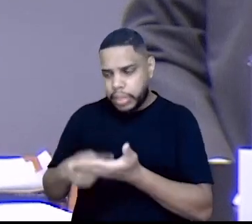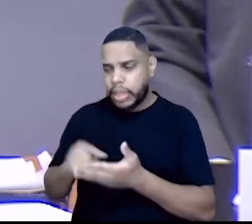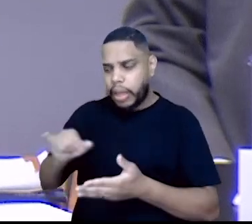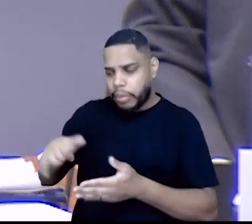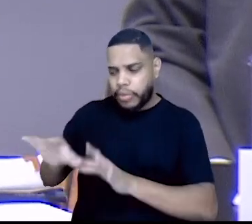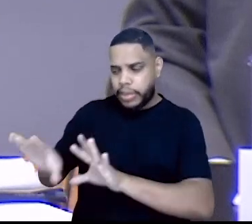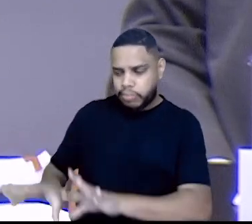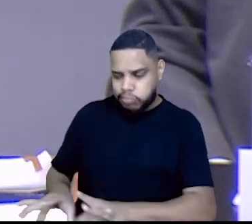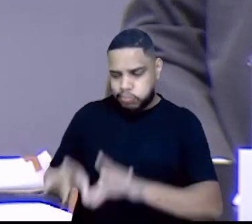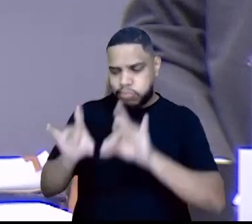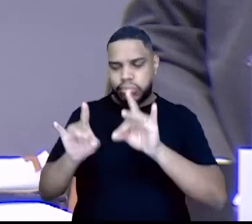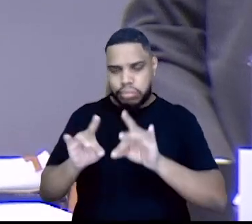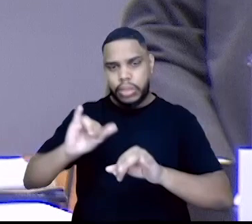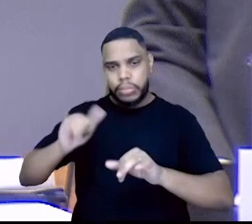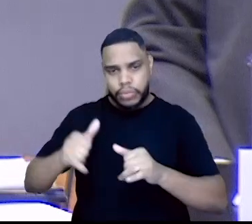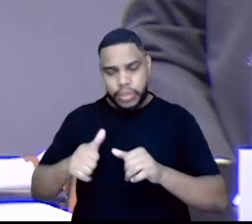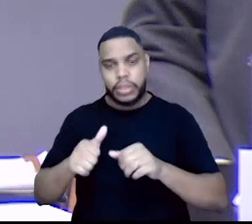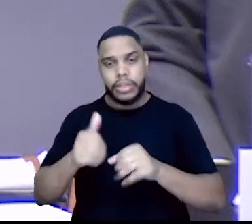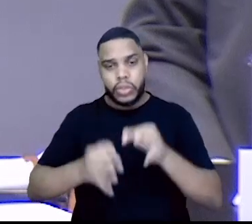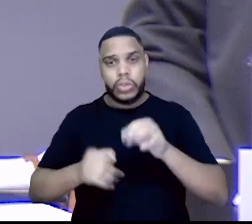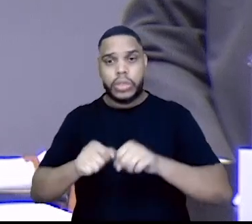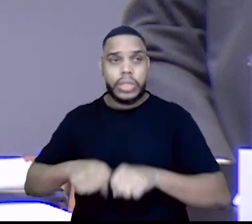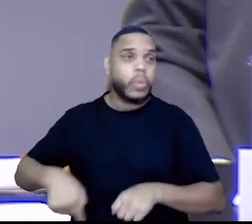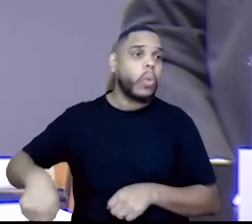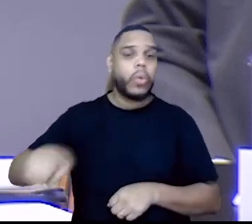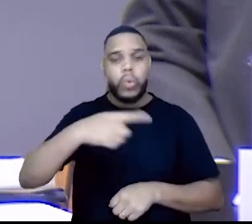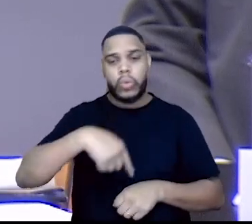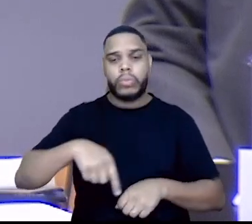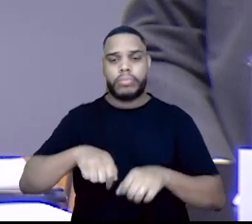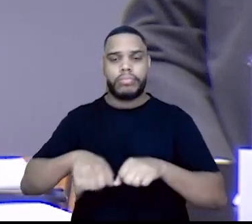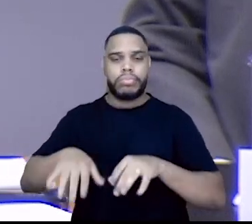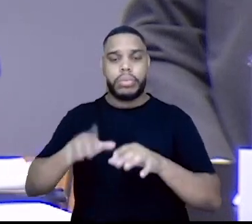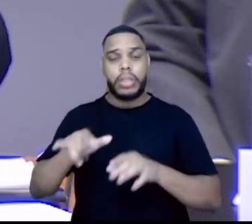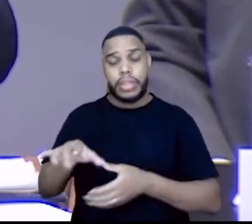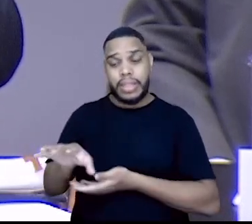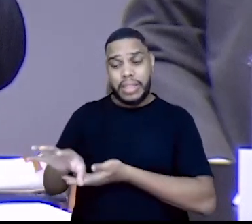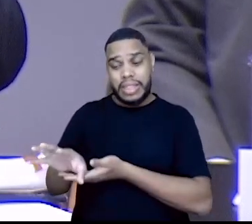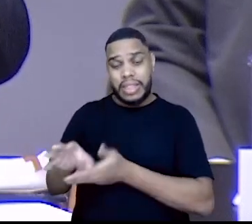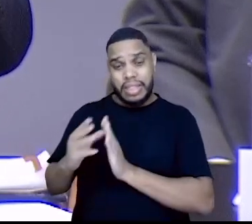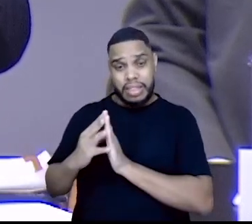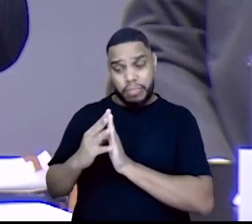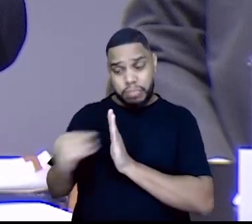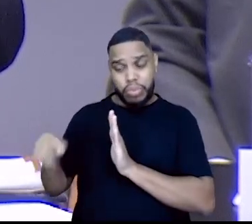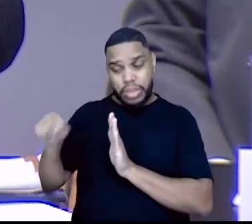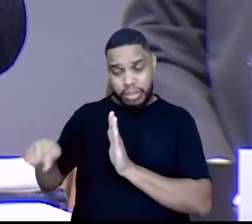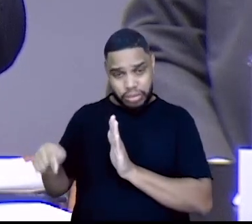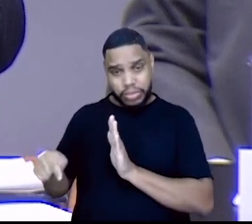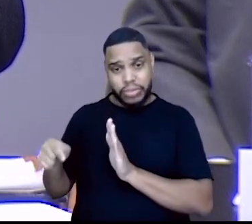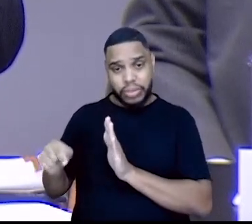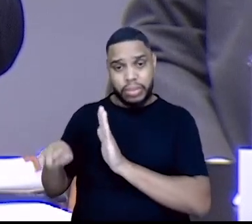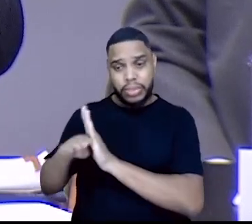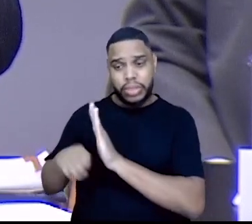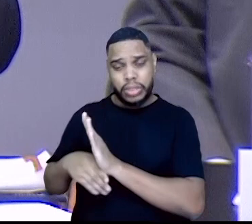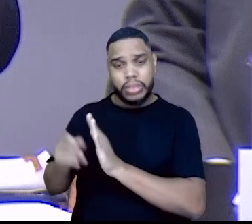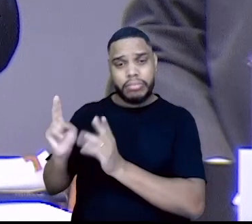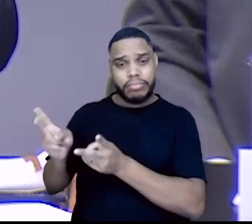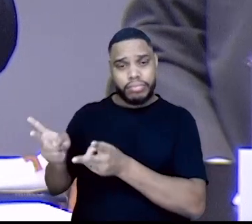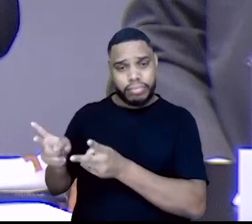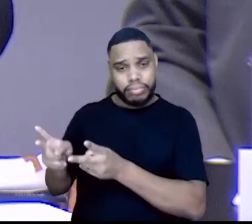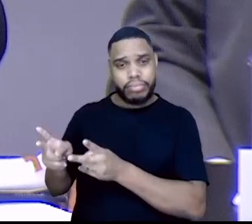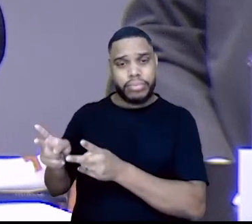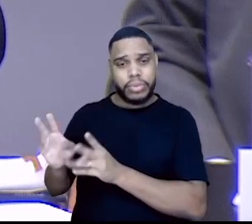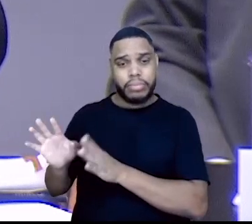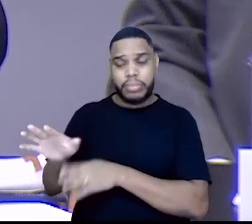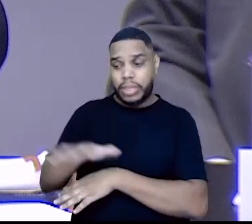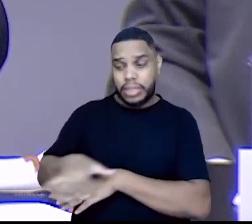aplica a todas as situações idênticas. Esse é um modelo esquemático e típico. No mundo real, no entanto,